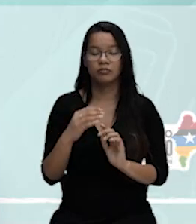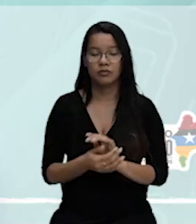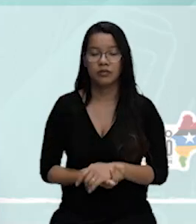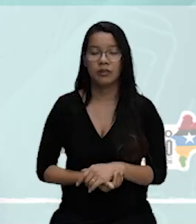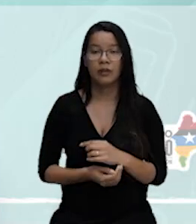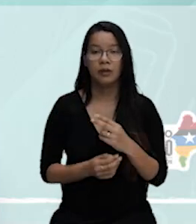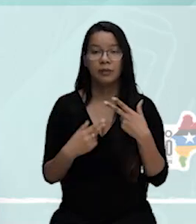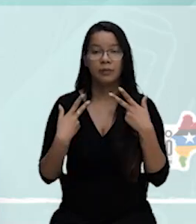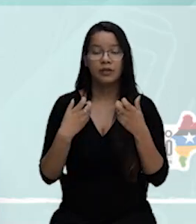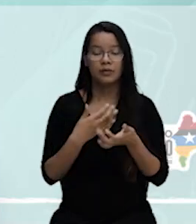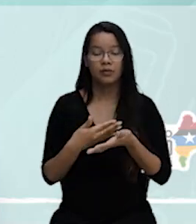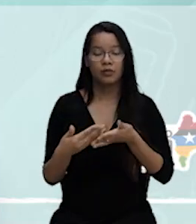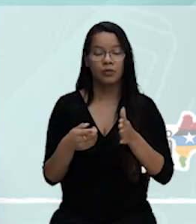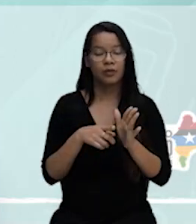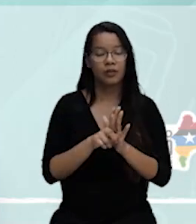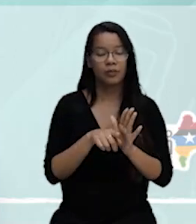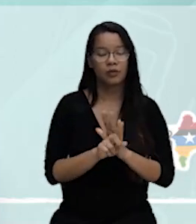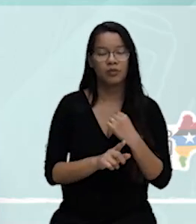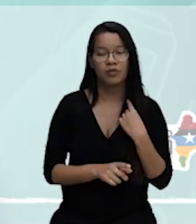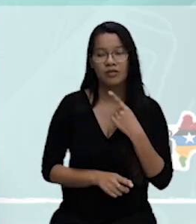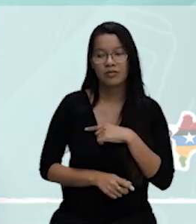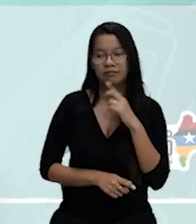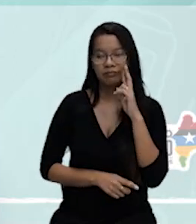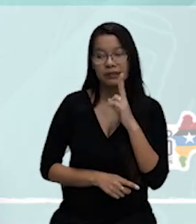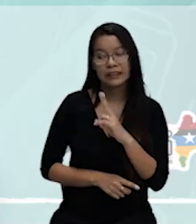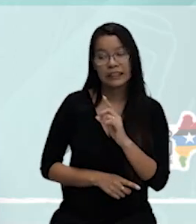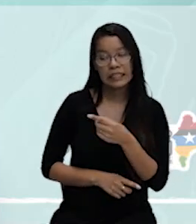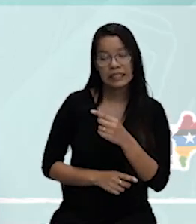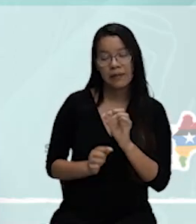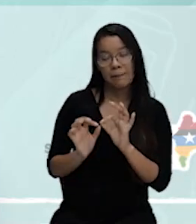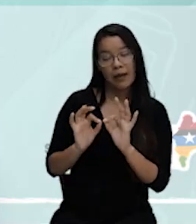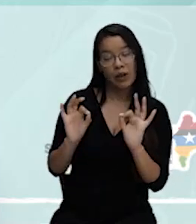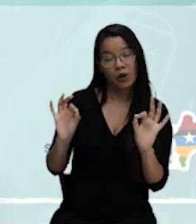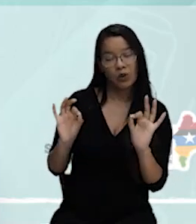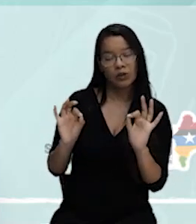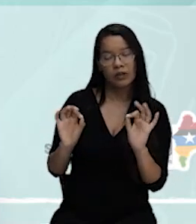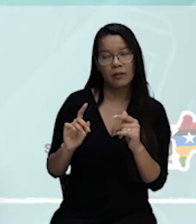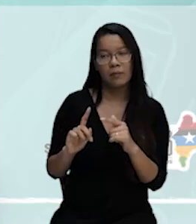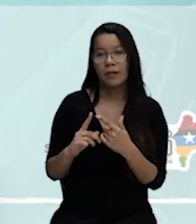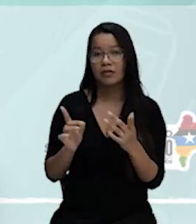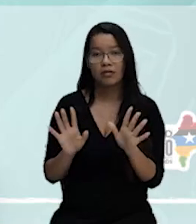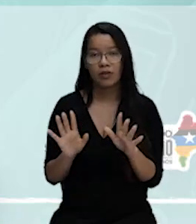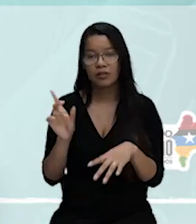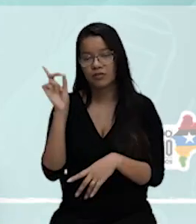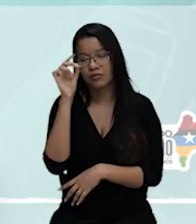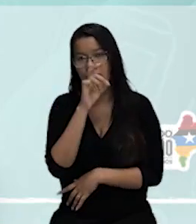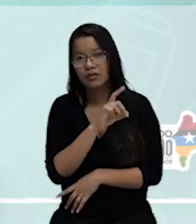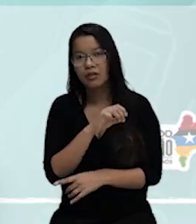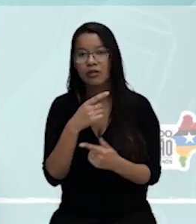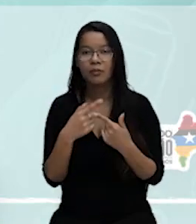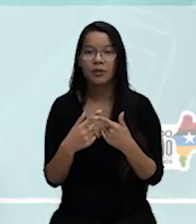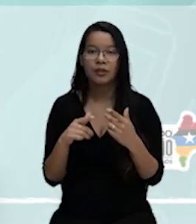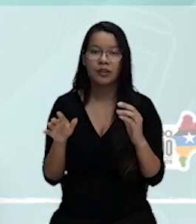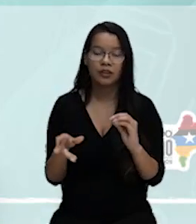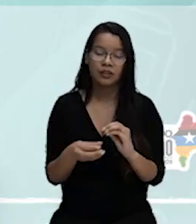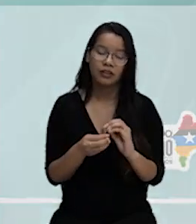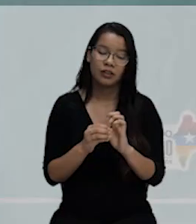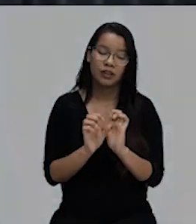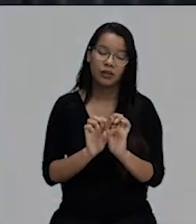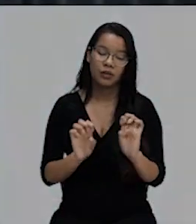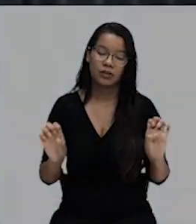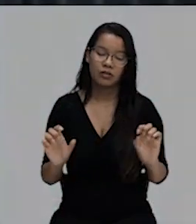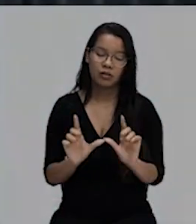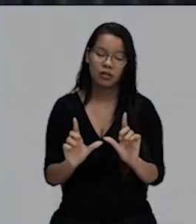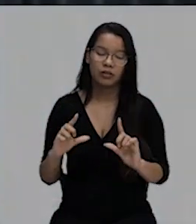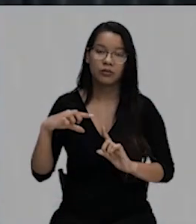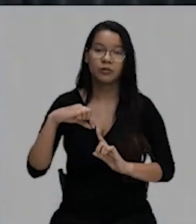dessa questão, nós olhamos e dissemos assim, eita, essa aqui é um pouquinho maior. Mas nada difícil. Por quê? Porque dentro da equação